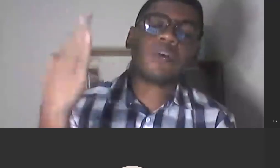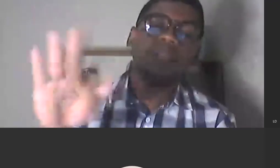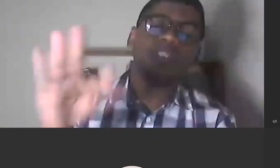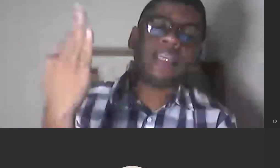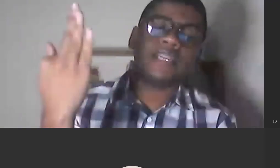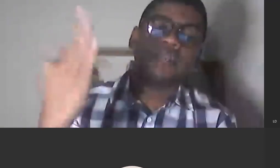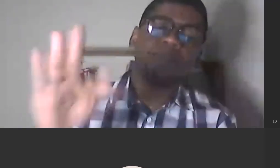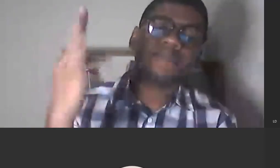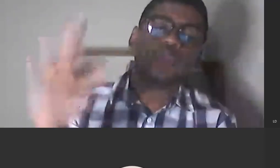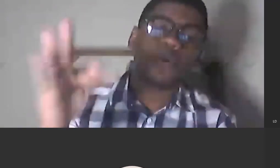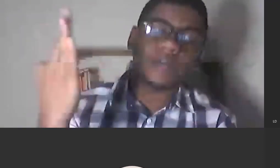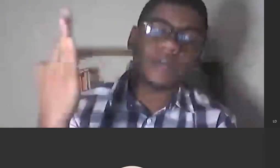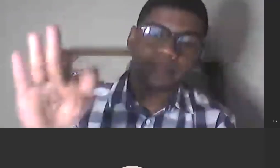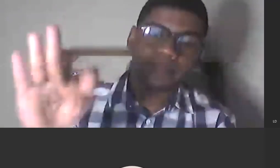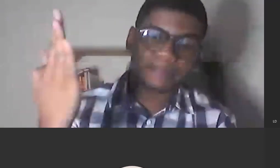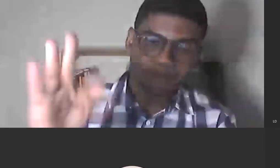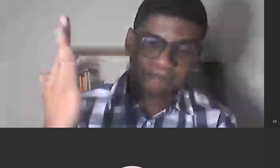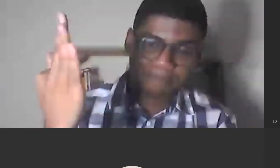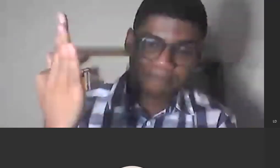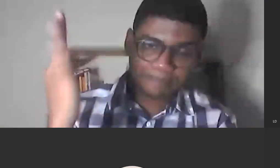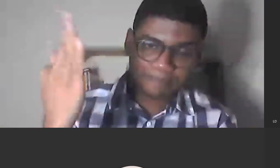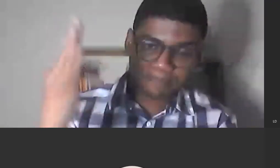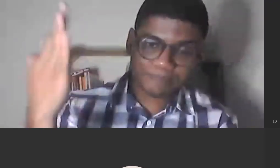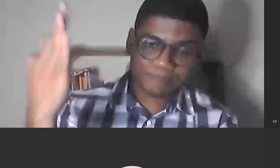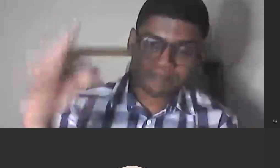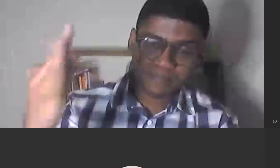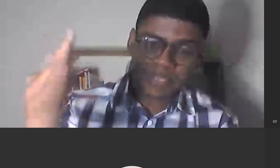gente sacode ele. Dor.